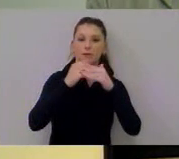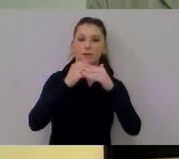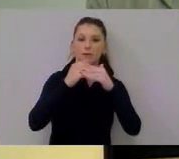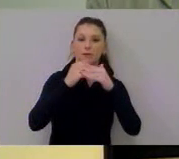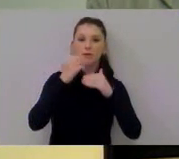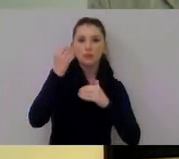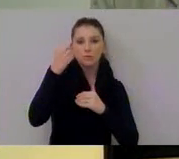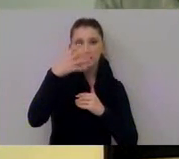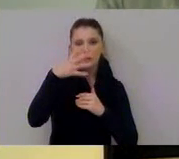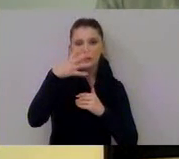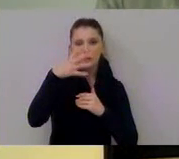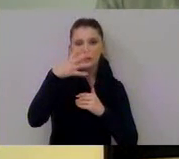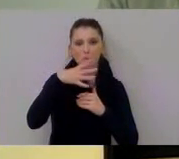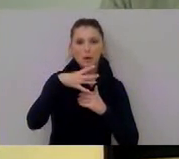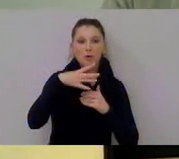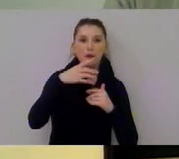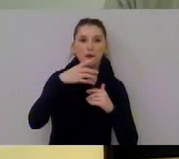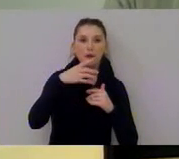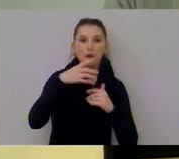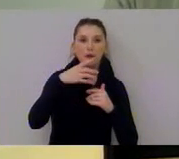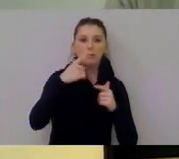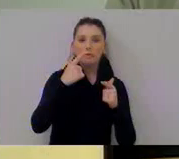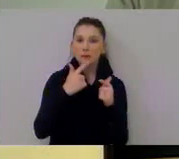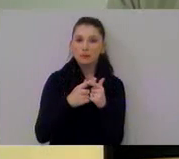pela população